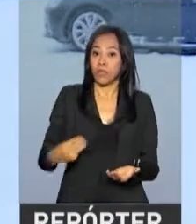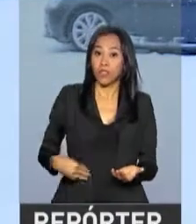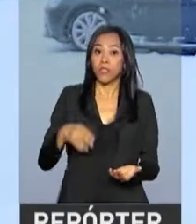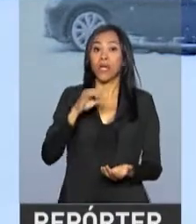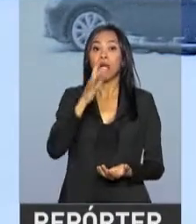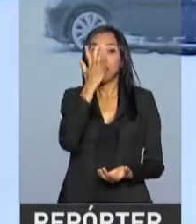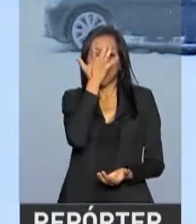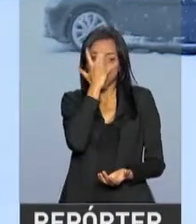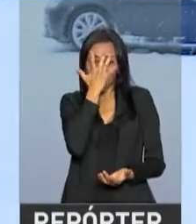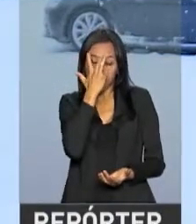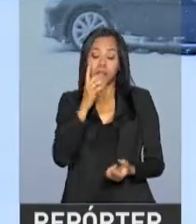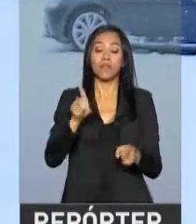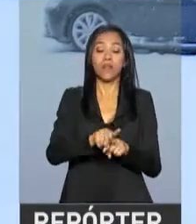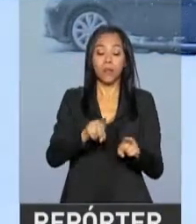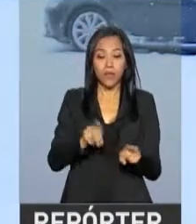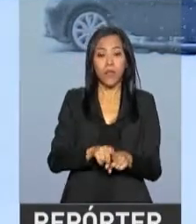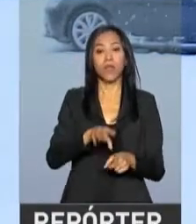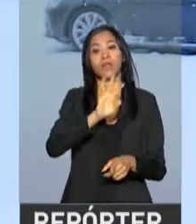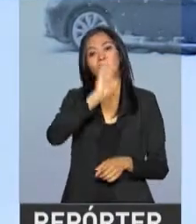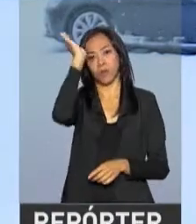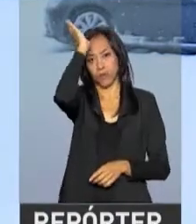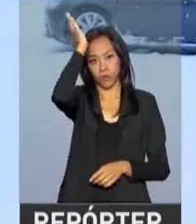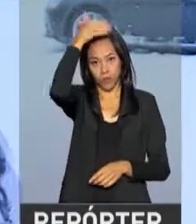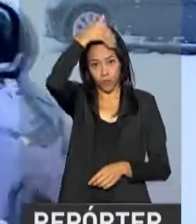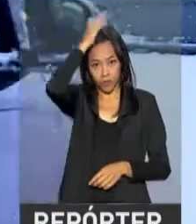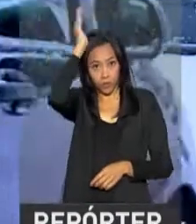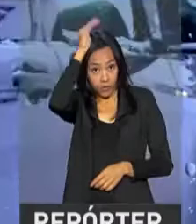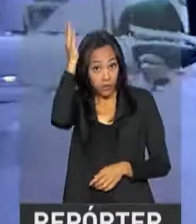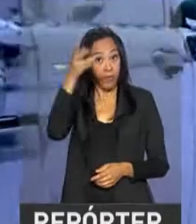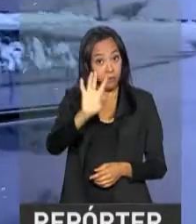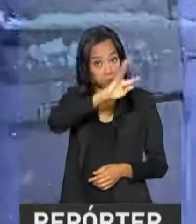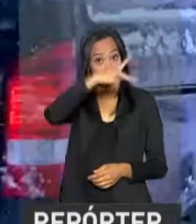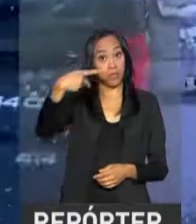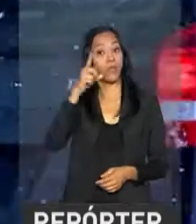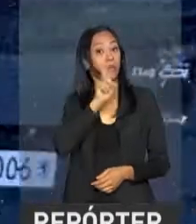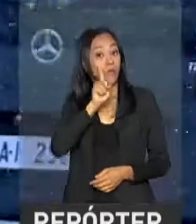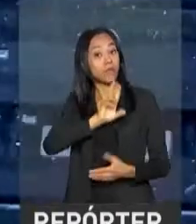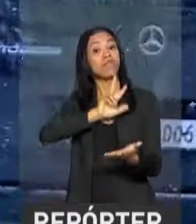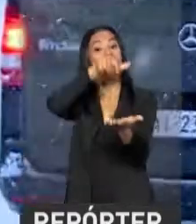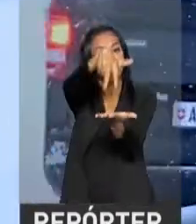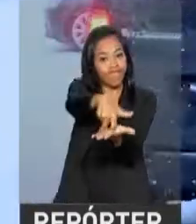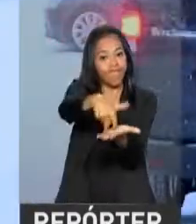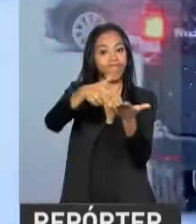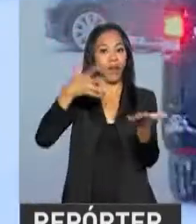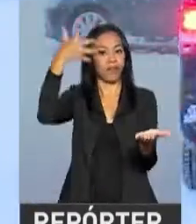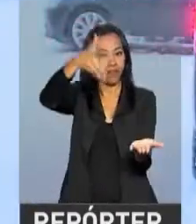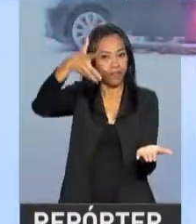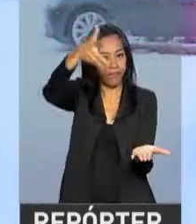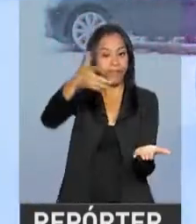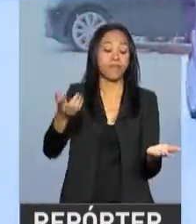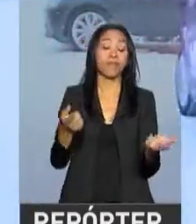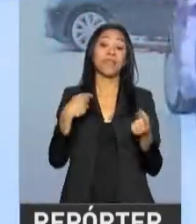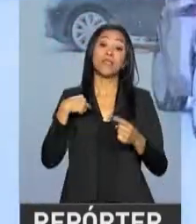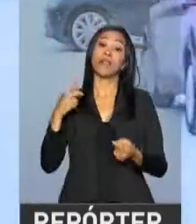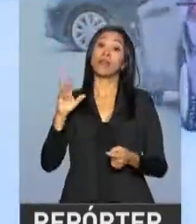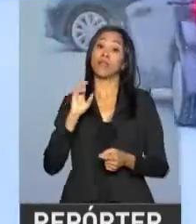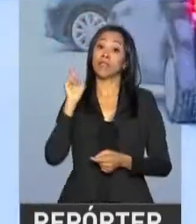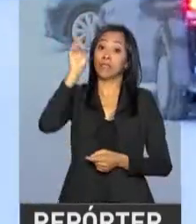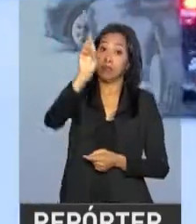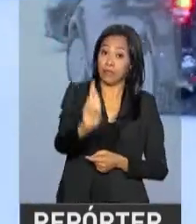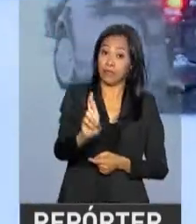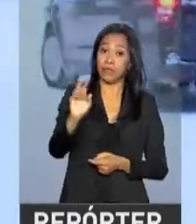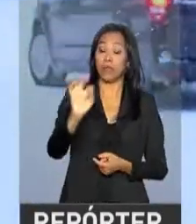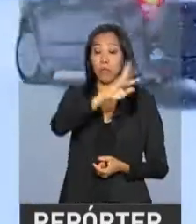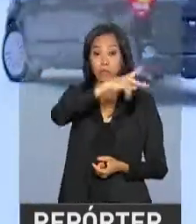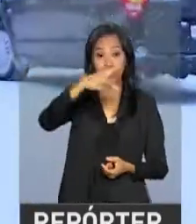unidos donald trump deve dar uma palestra antes do encerramento do fórum também participam líderes como o presidente da frança